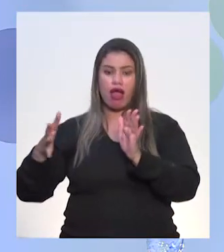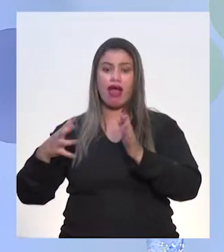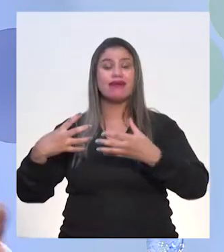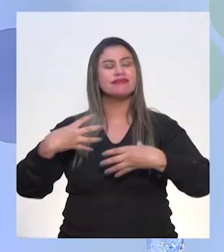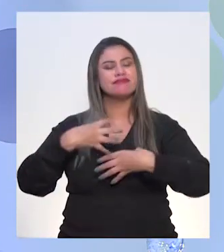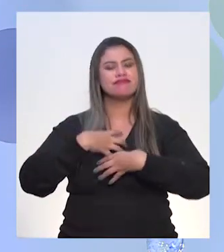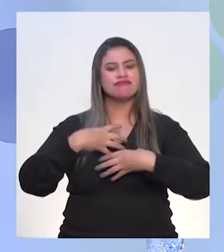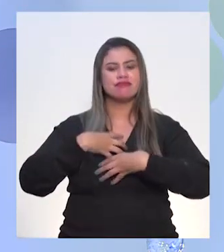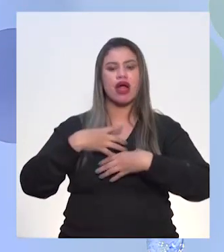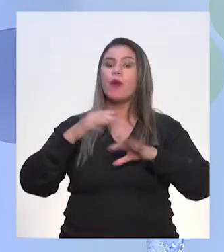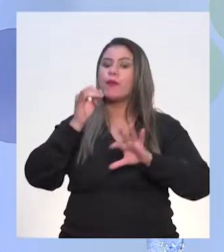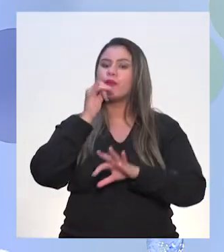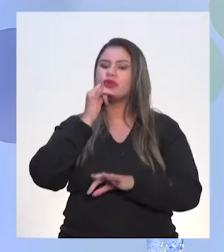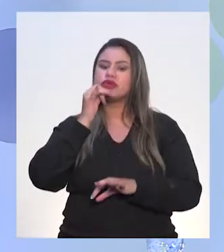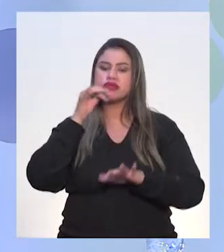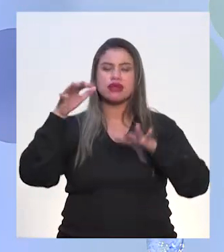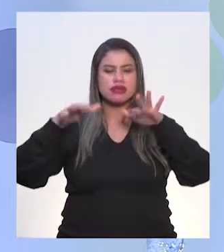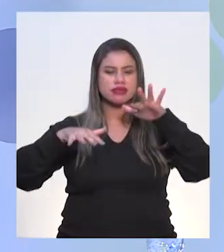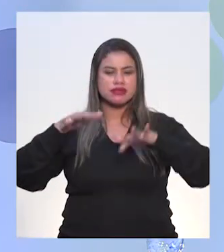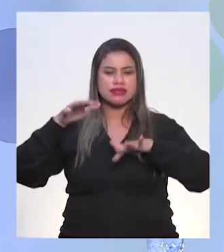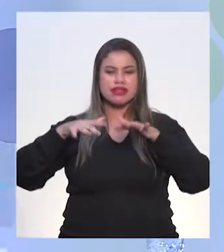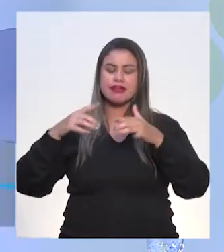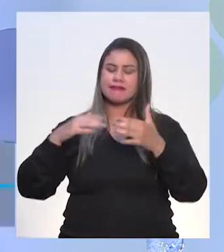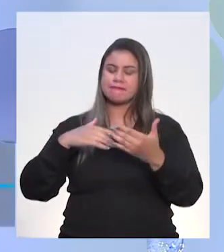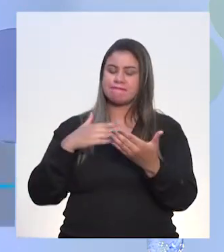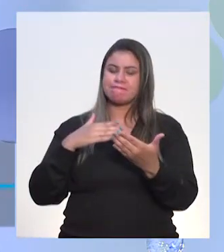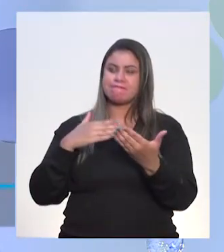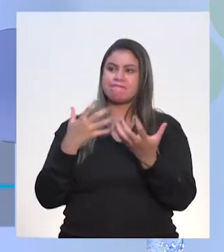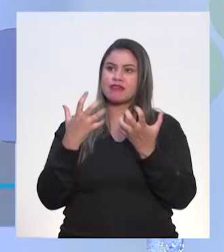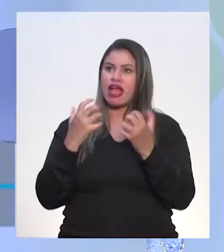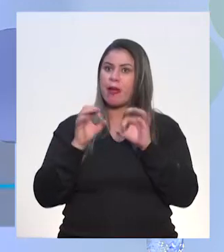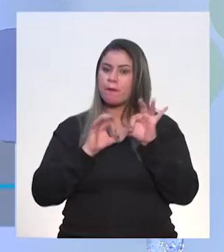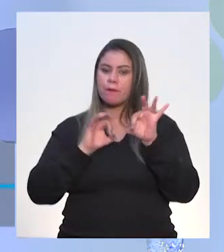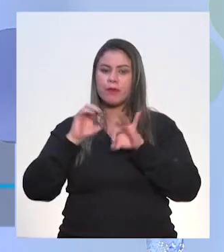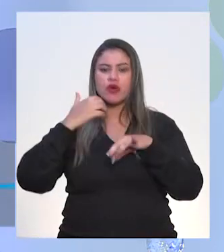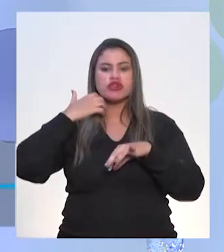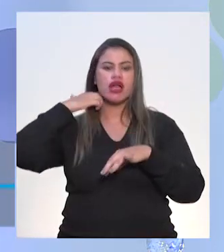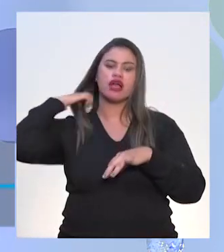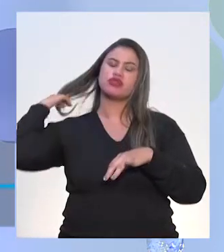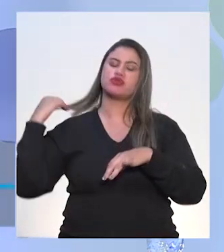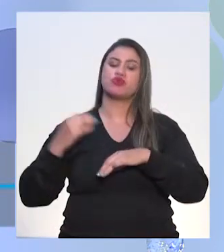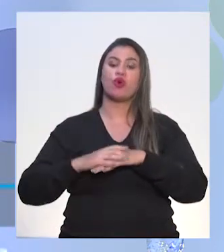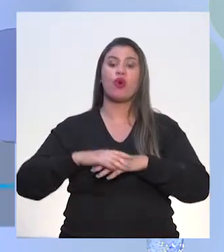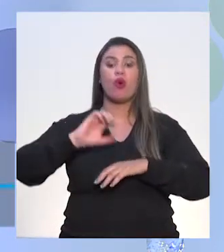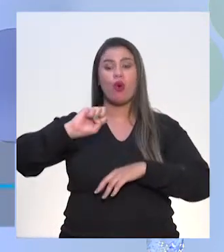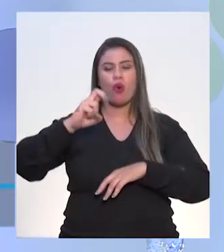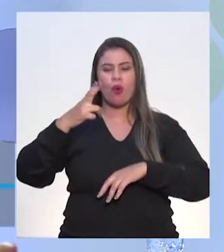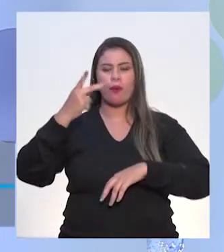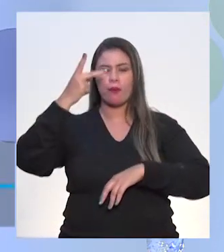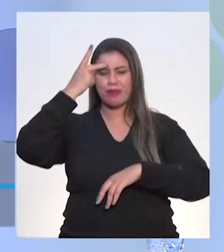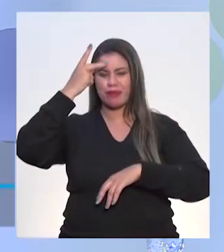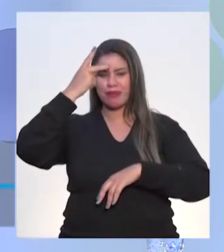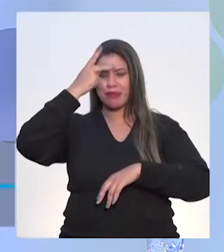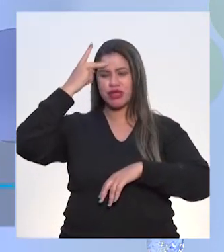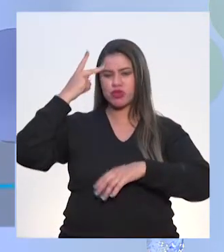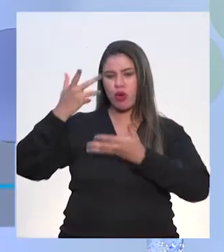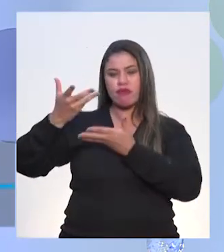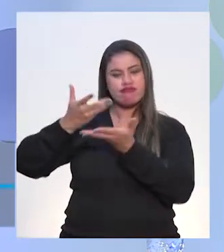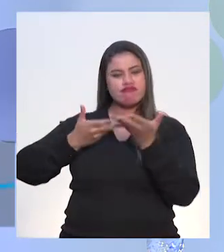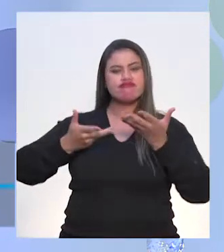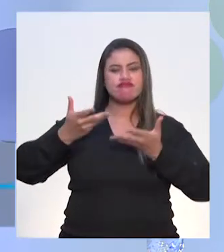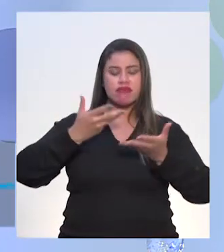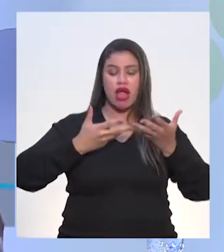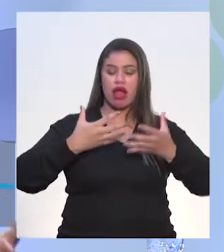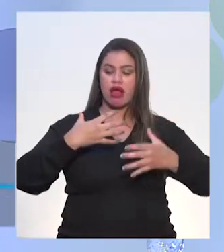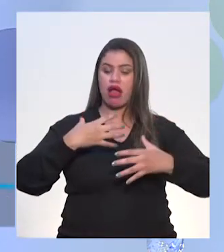propõe a fazer alguma coisa o mesmo um projeto ou mesmo assim a gente pensar nos nossos relacionamentos a gente